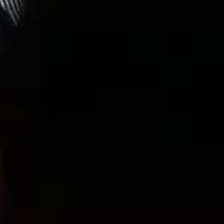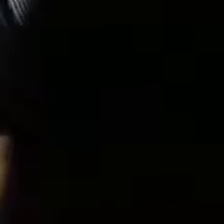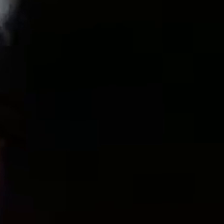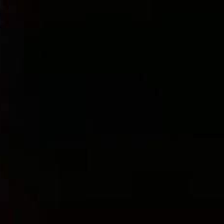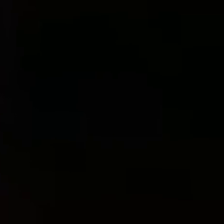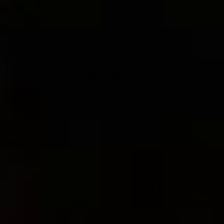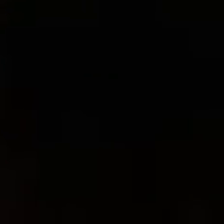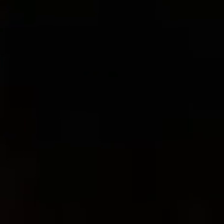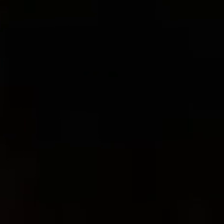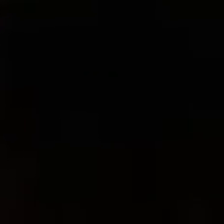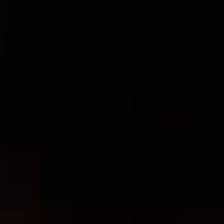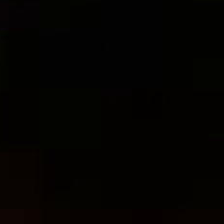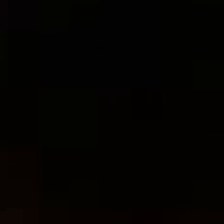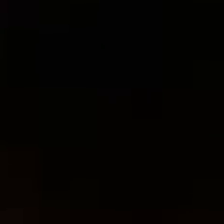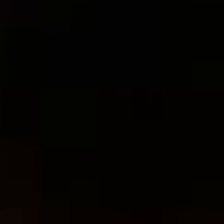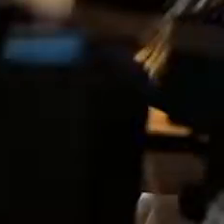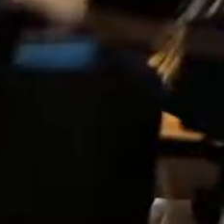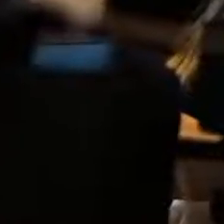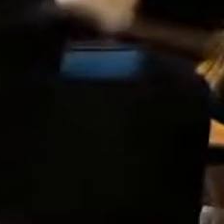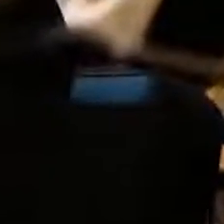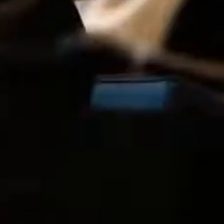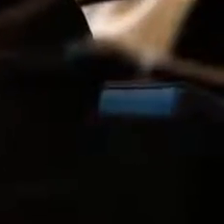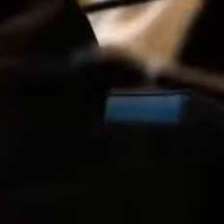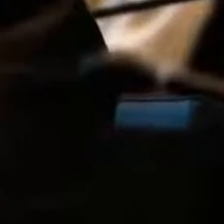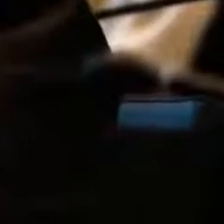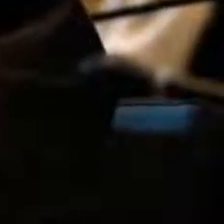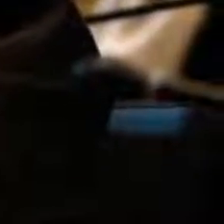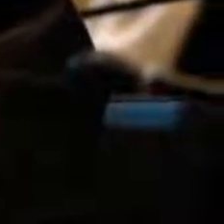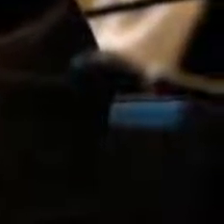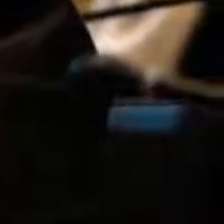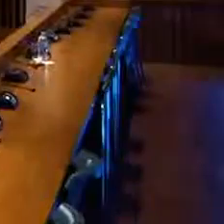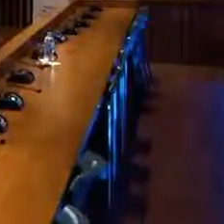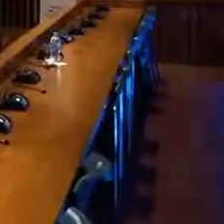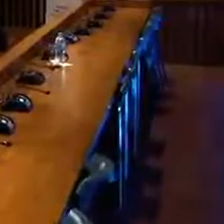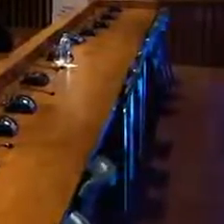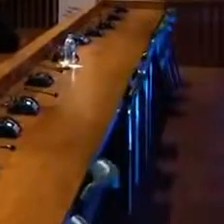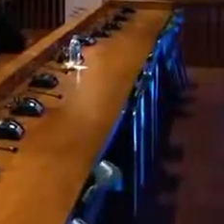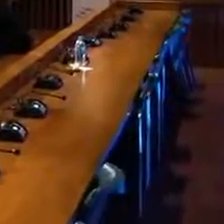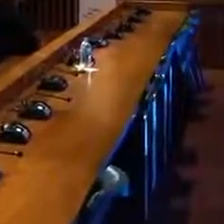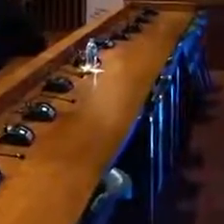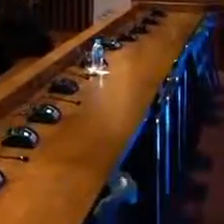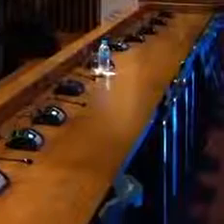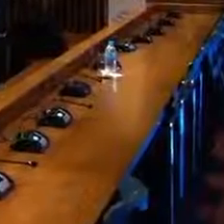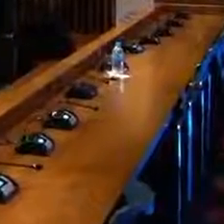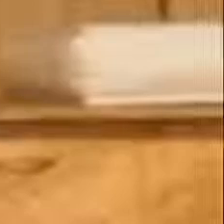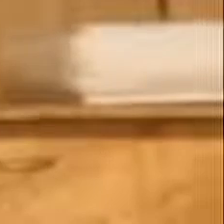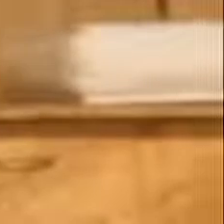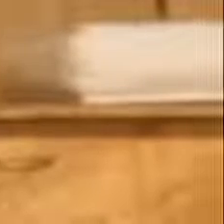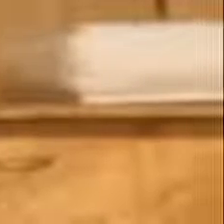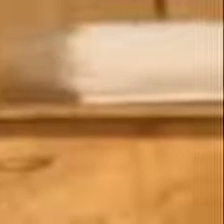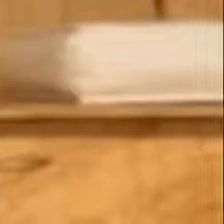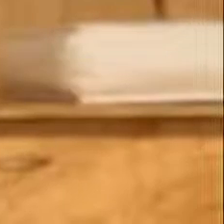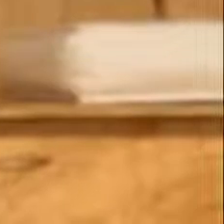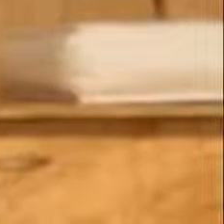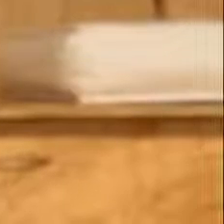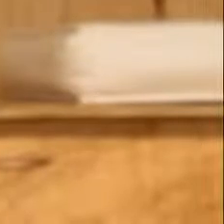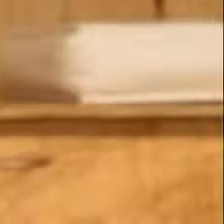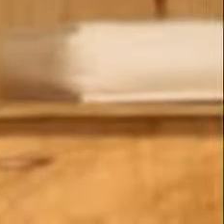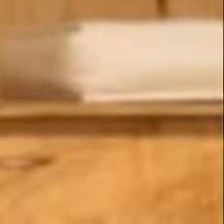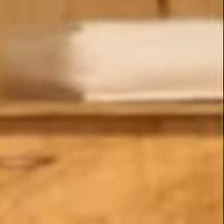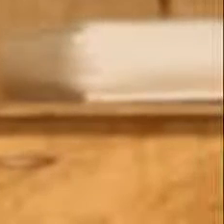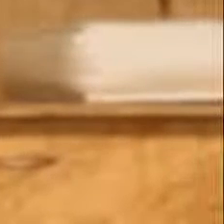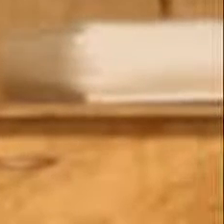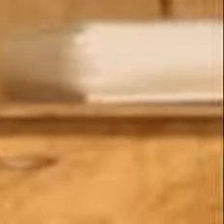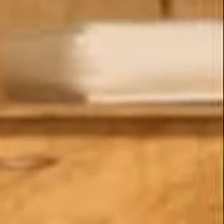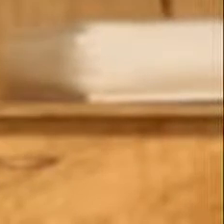cursos profissionais, de capacitações diferenciadas para você, profissional de todo o sistema Confea-CREA Multum. O CREA São Paulo